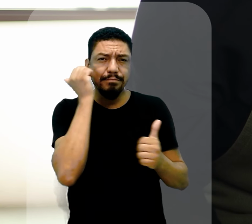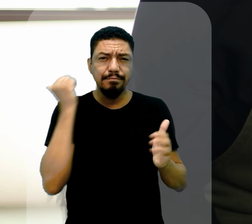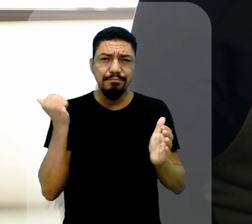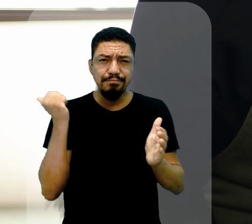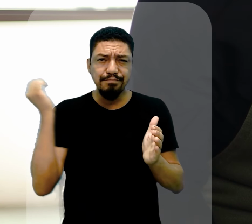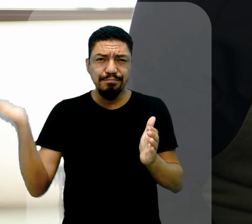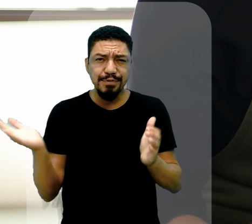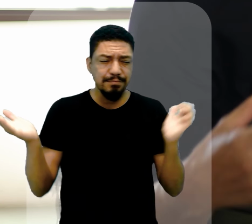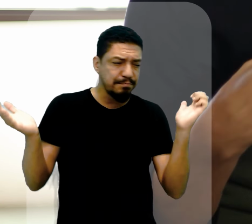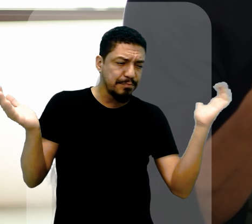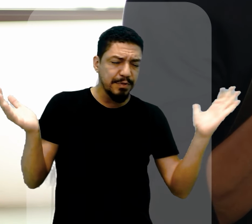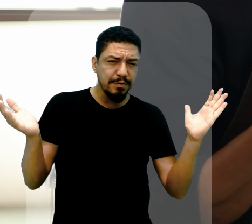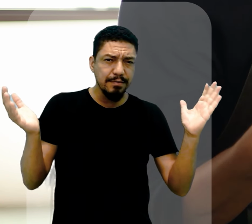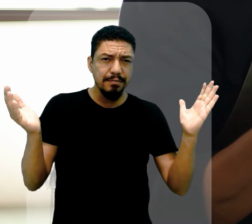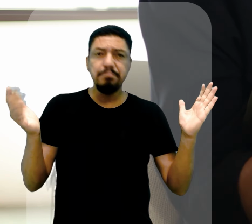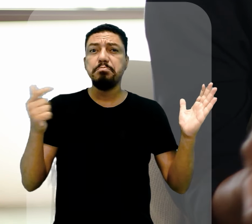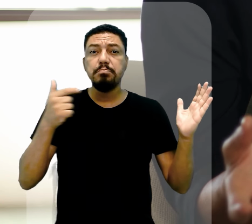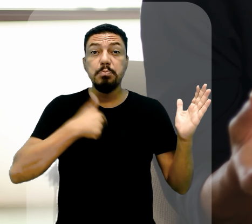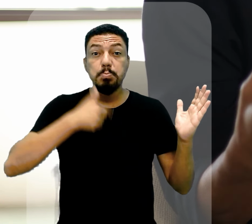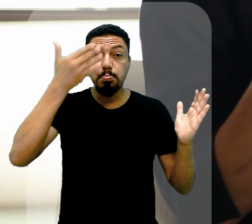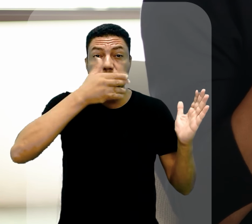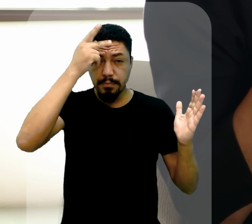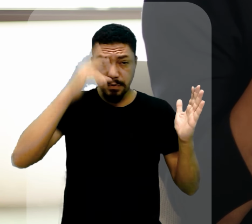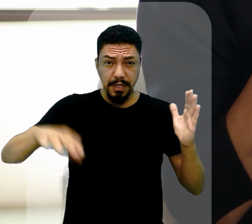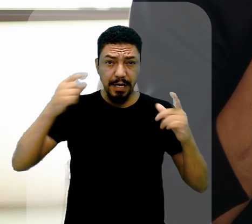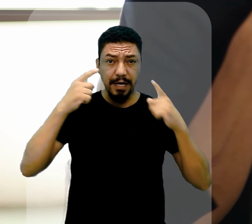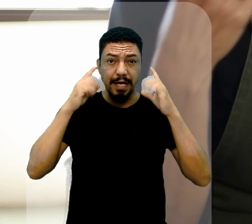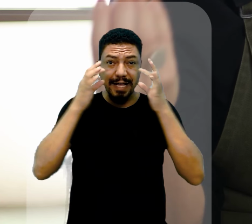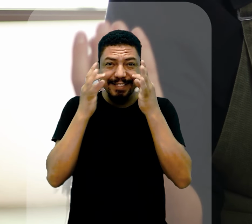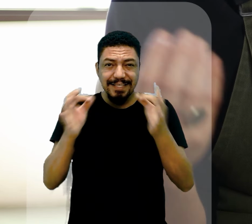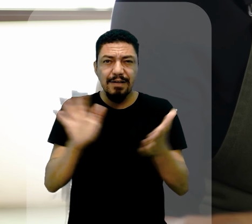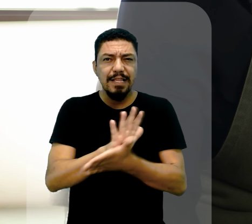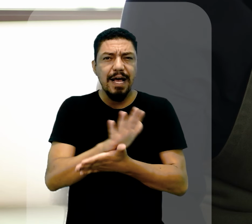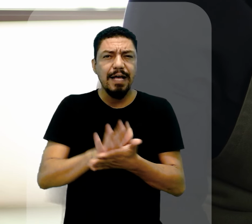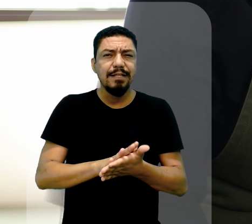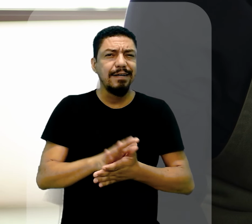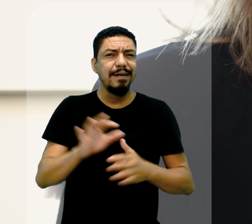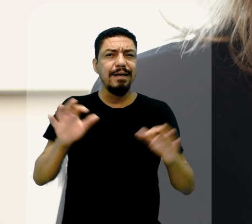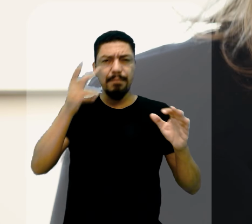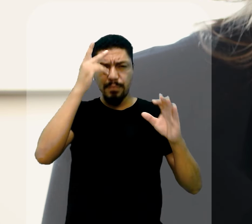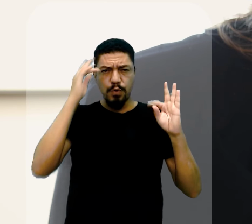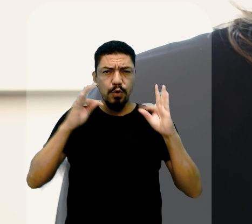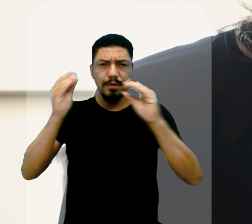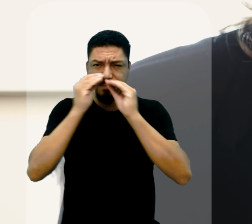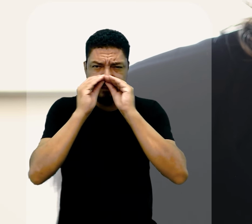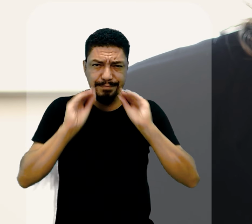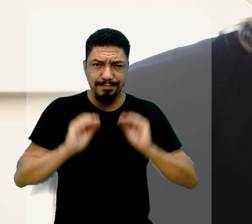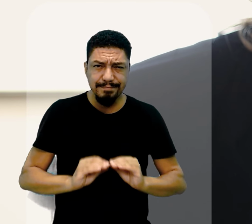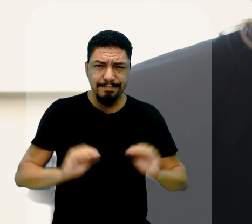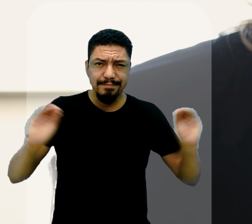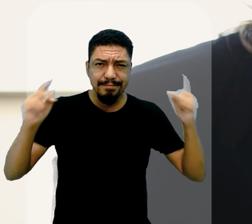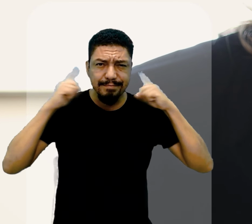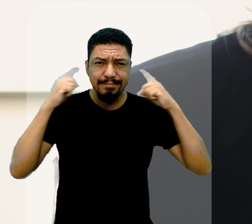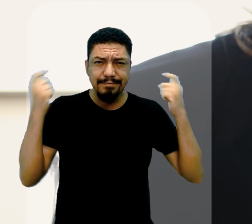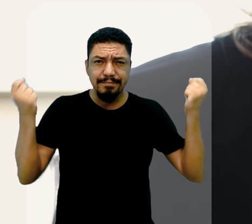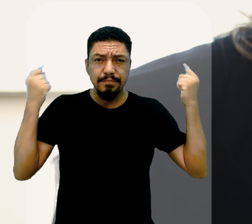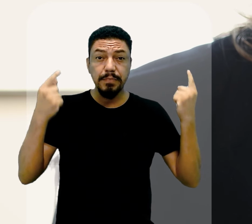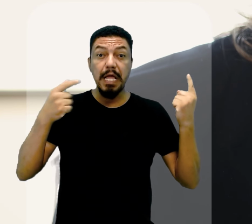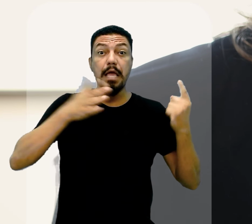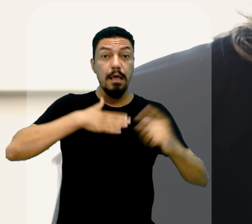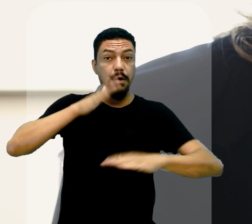atenção. A princípio nem porque os outros não estavam olhando, mas é o que me chama atenção, né? E não era eu que estava dirigindo,